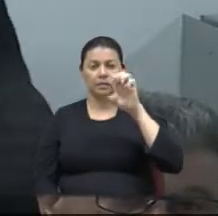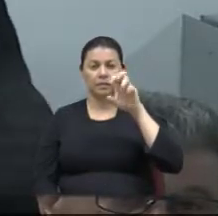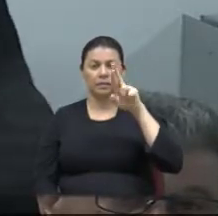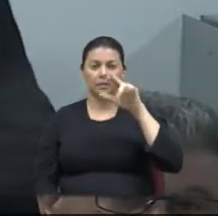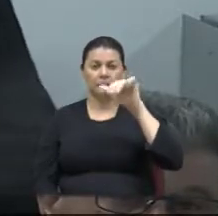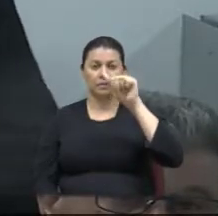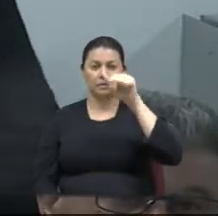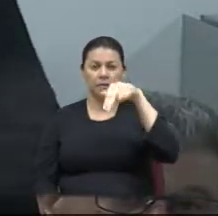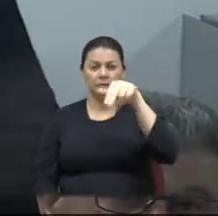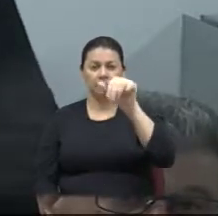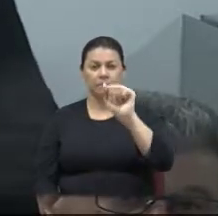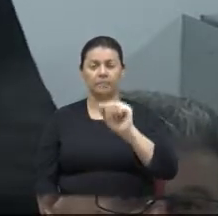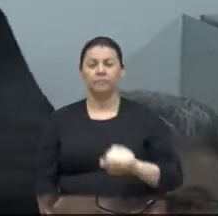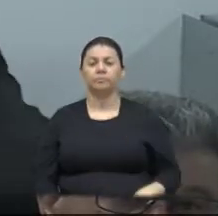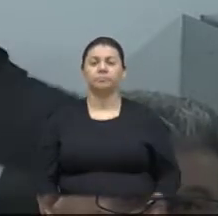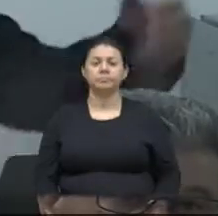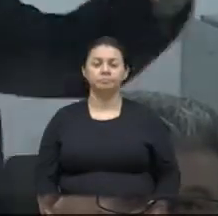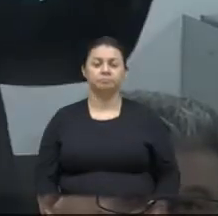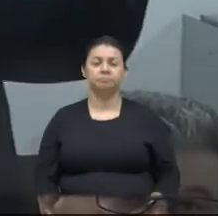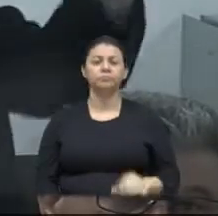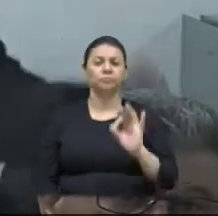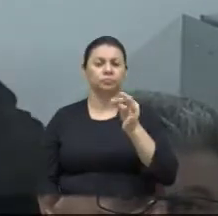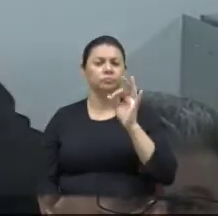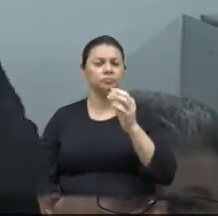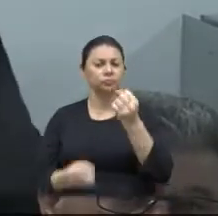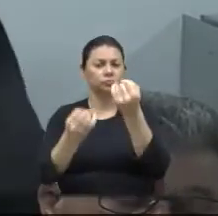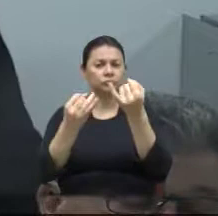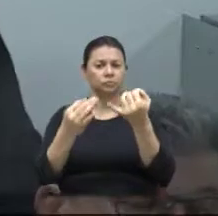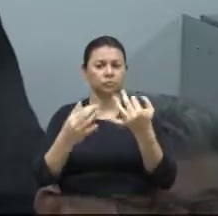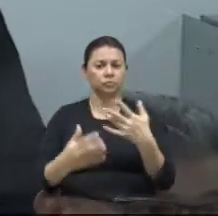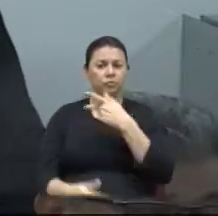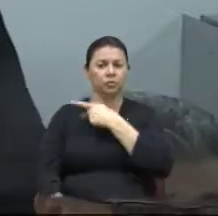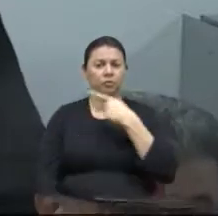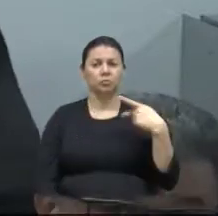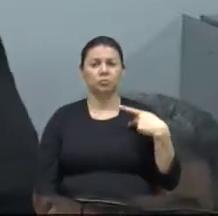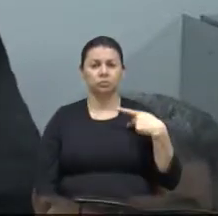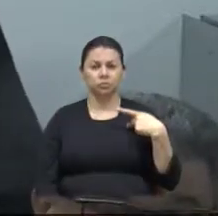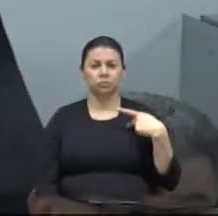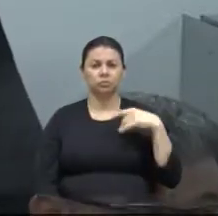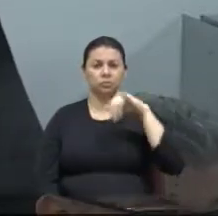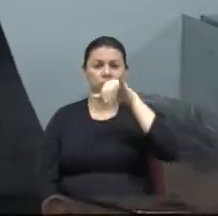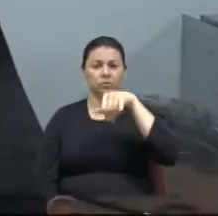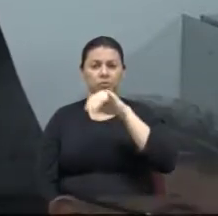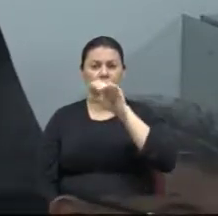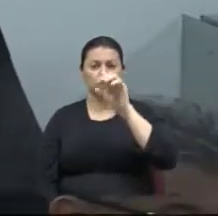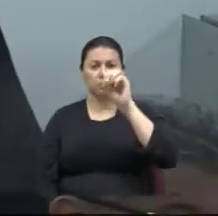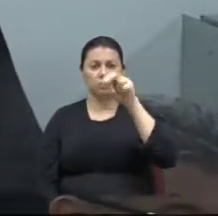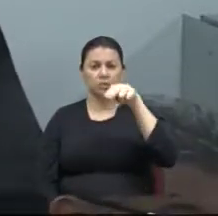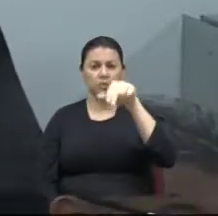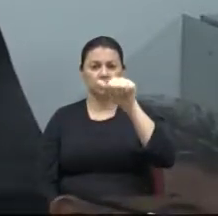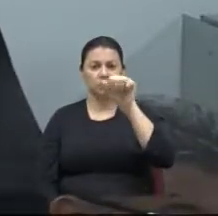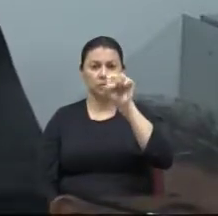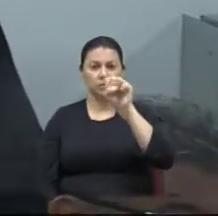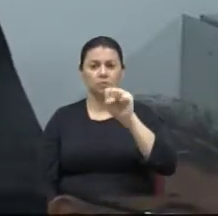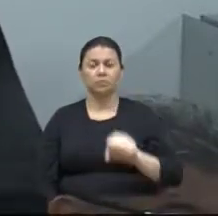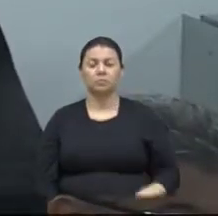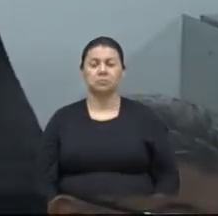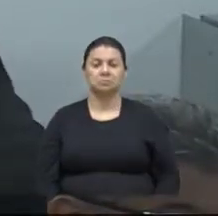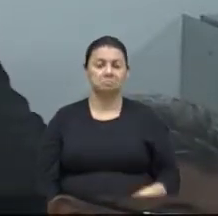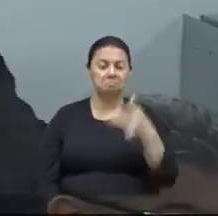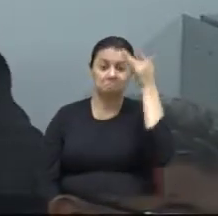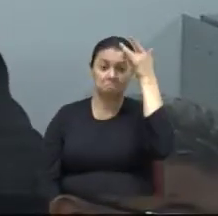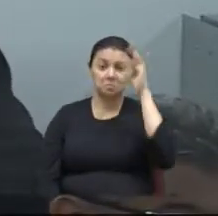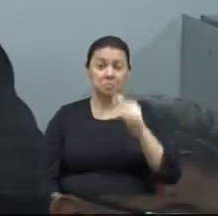pastor jonas e eu não sabia que o meu amigo wagner presbíteros e nem falou vaga parabéns aí